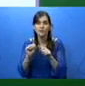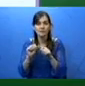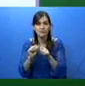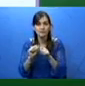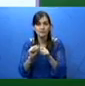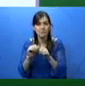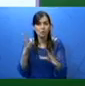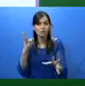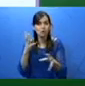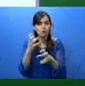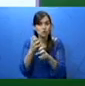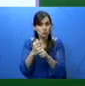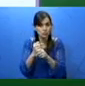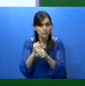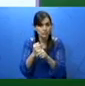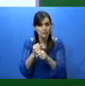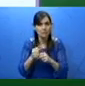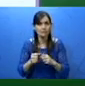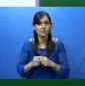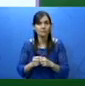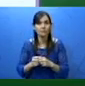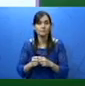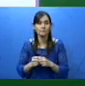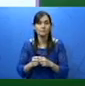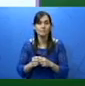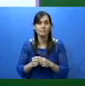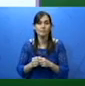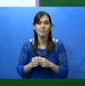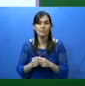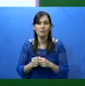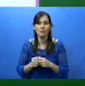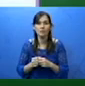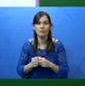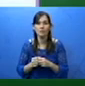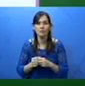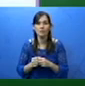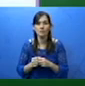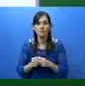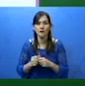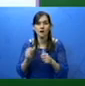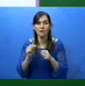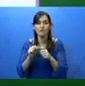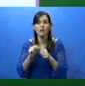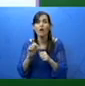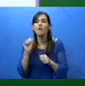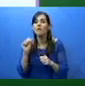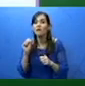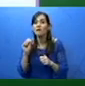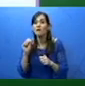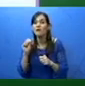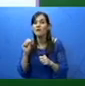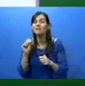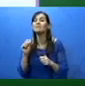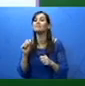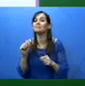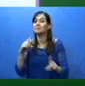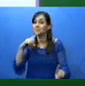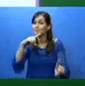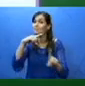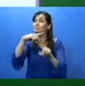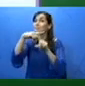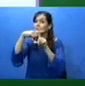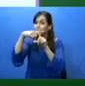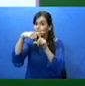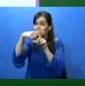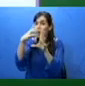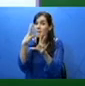Sim, pode montar a continha, certo? Aí nós fazemos a continha do quê? Continha de adição, ó, o